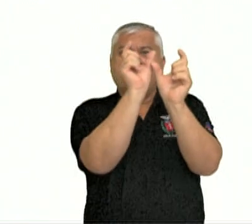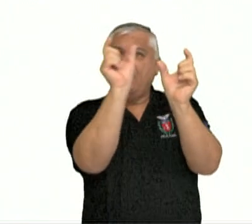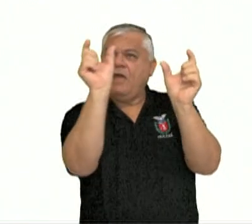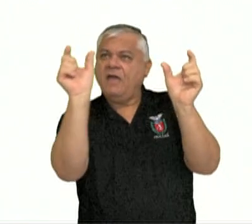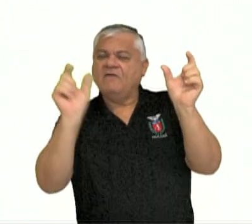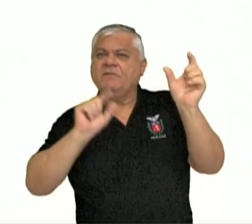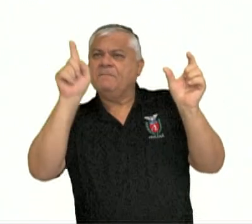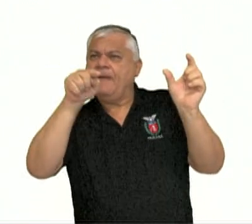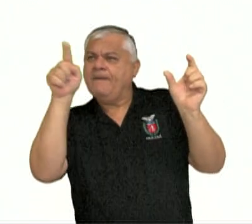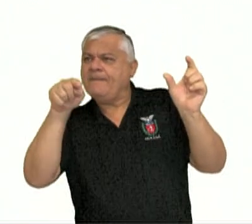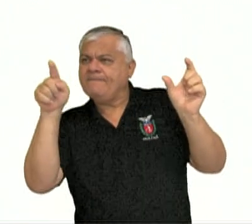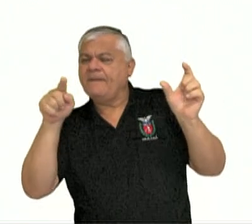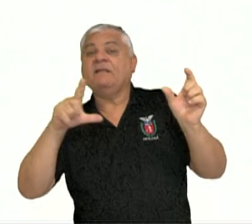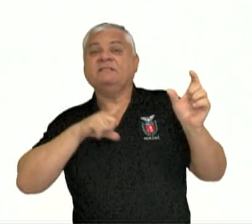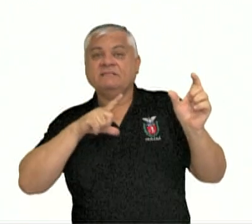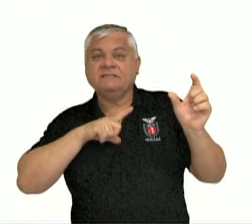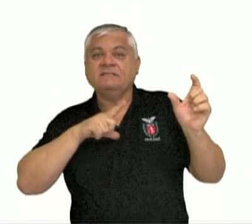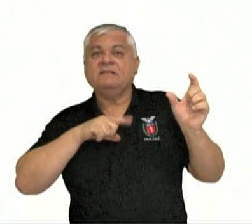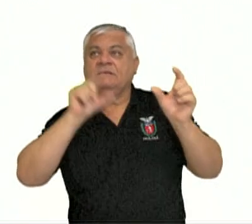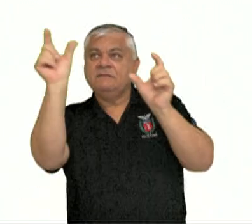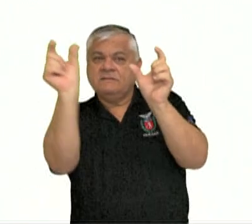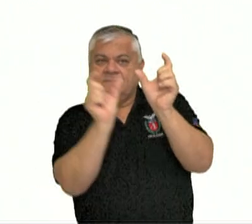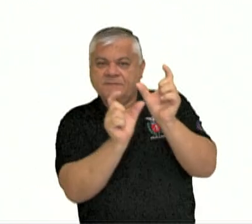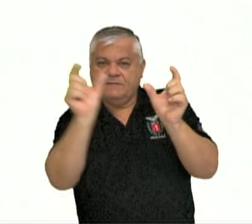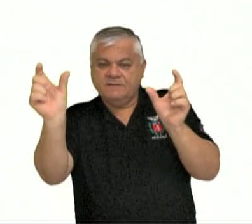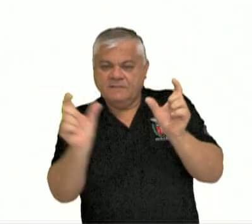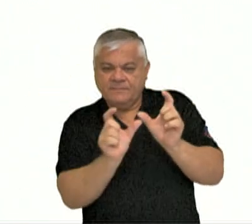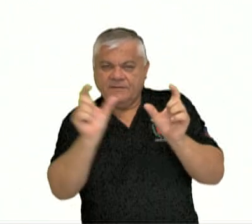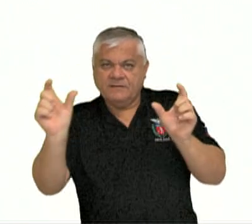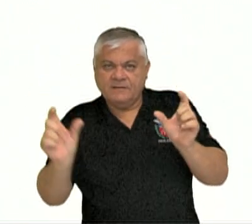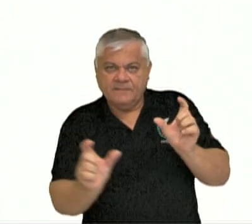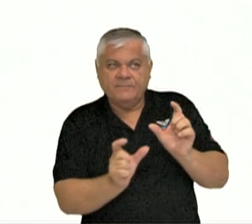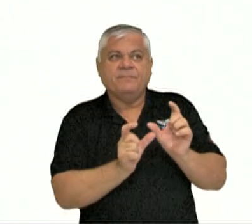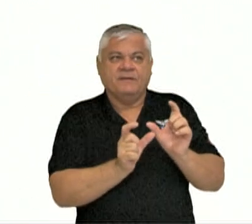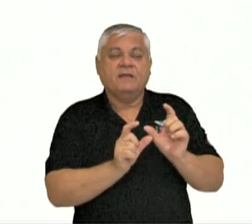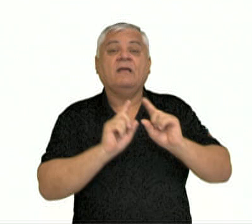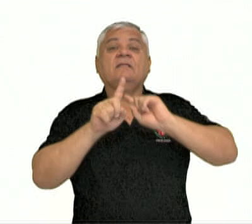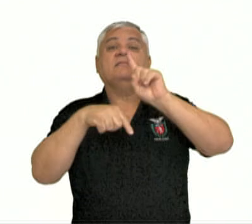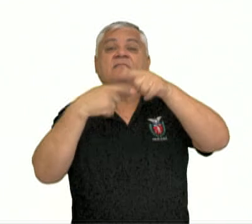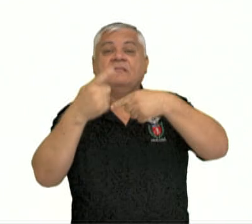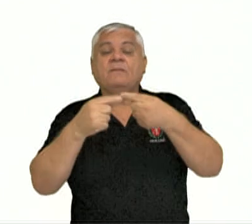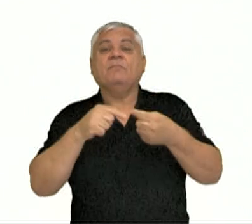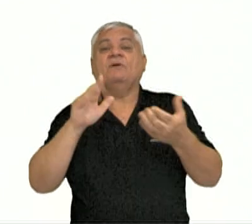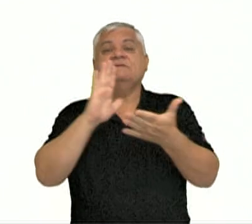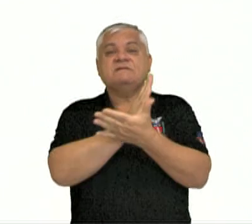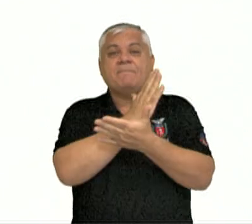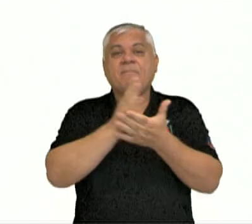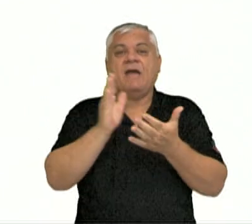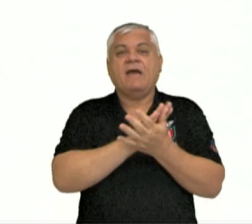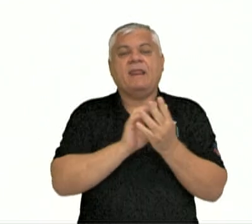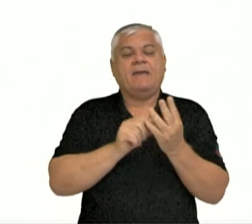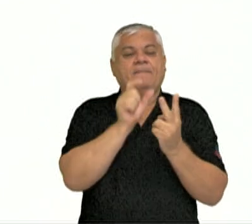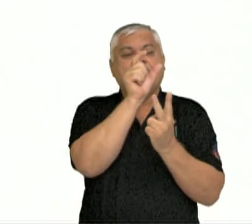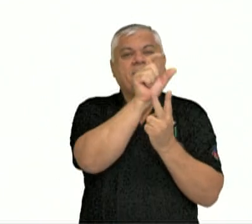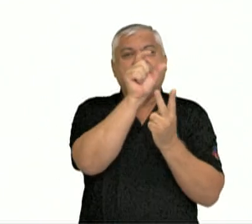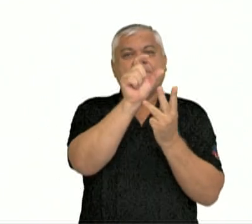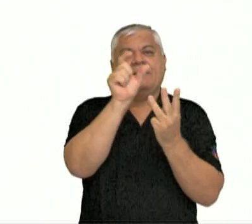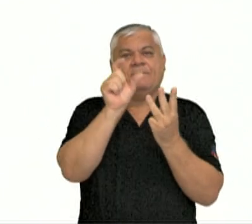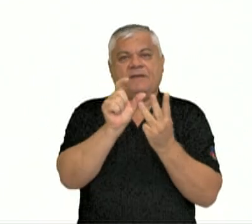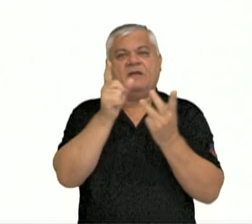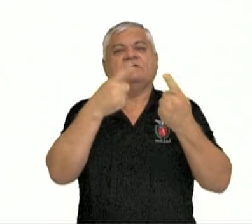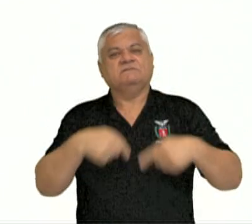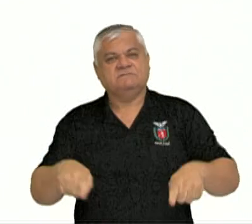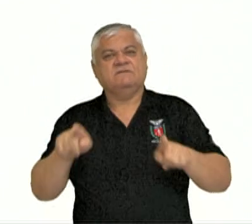acentuadas. Pronuncie-as pausadamente e depois faça a separação de sílabas.